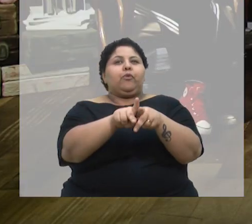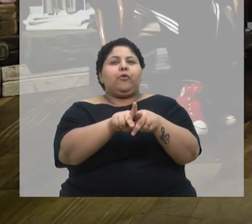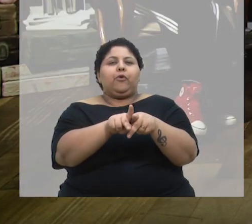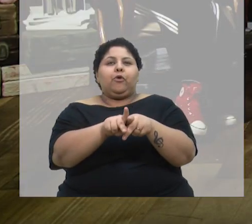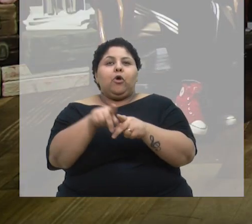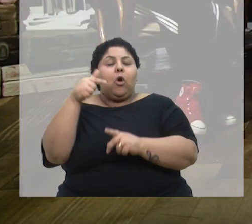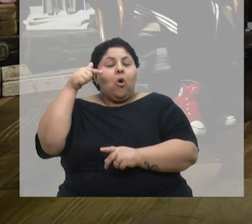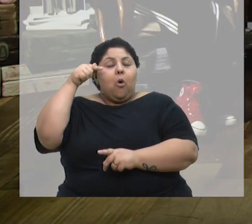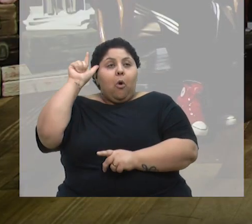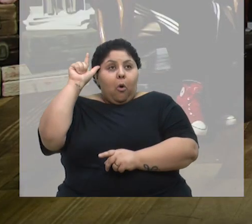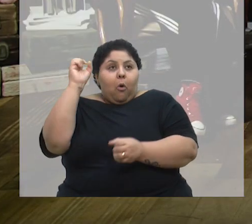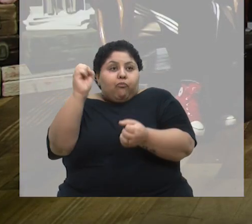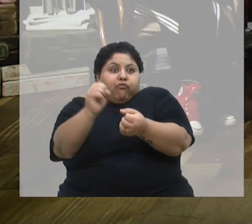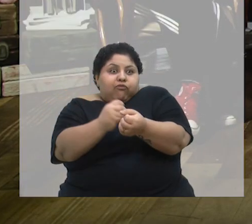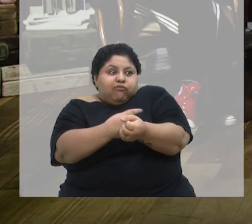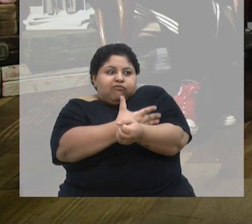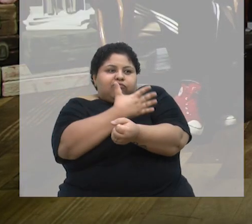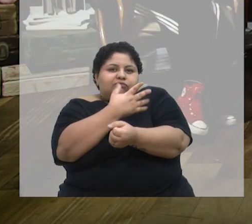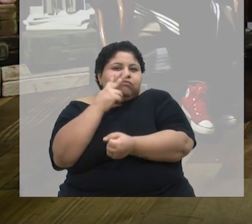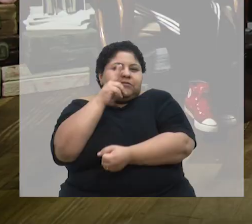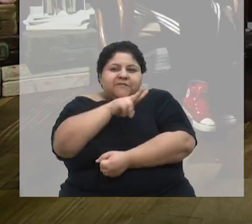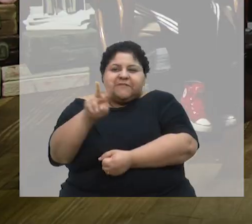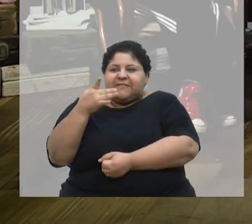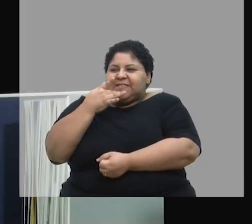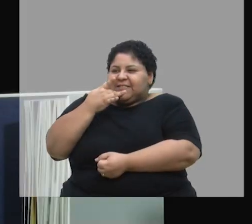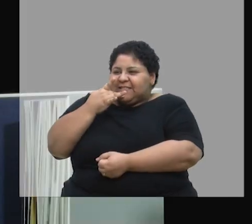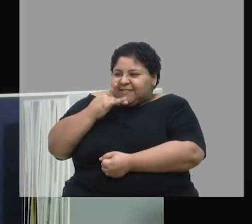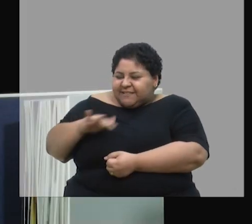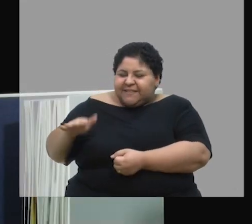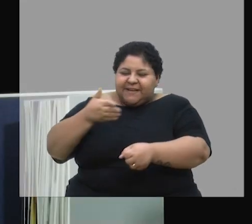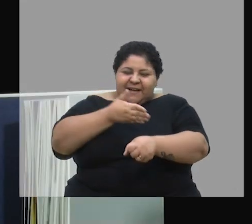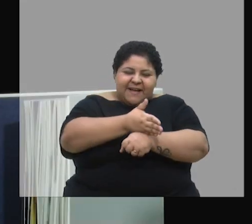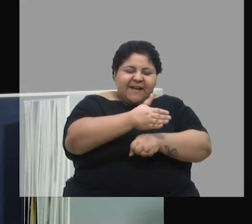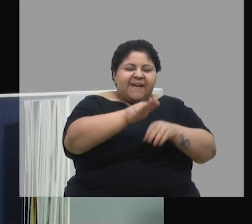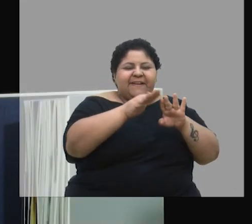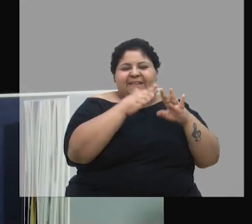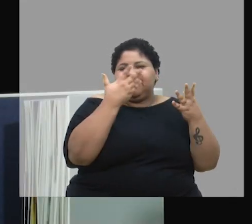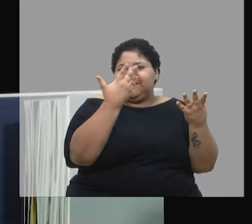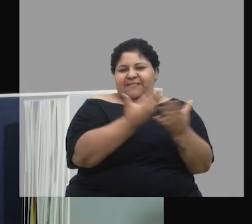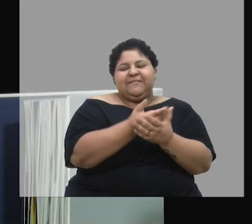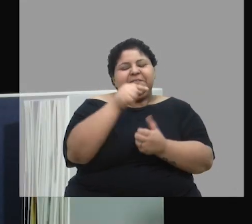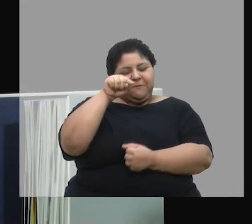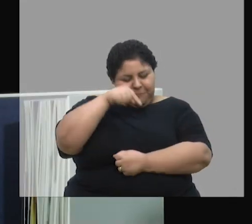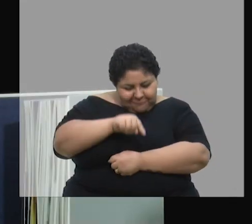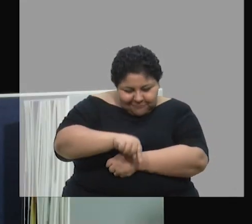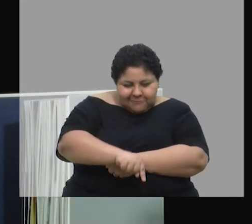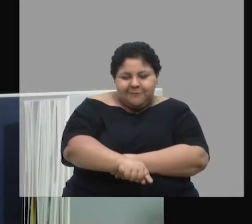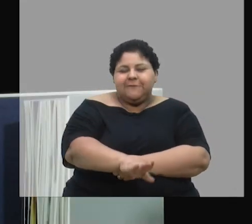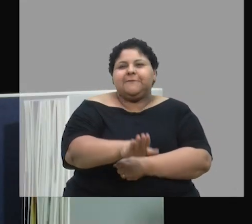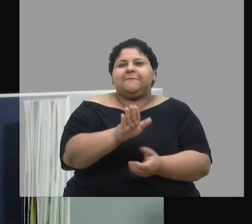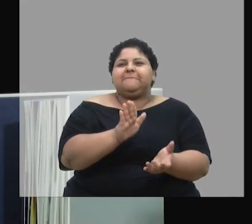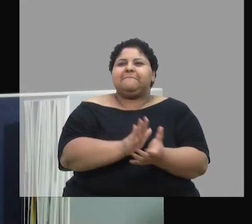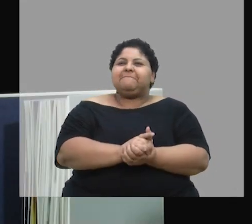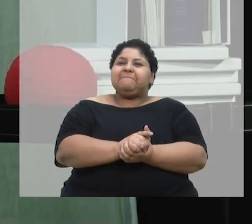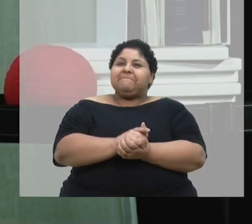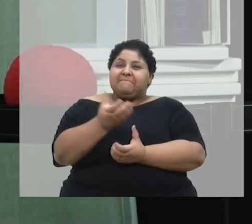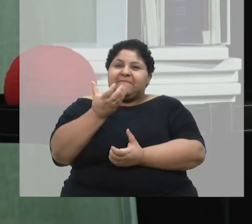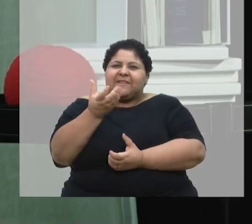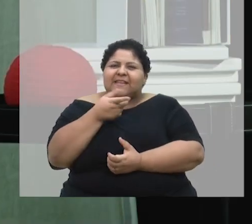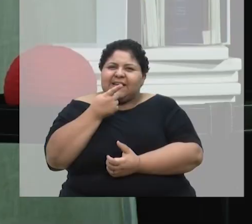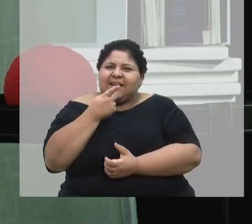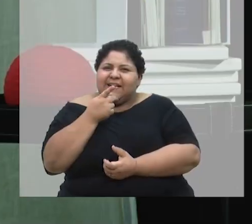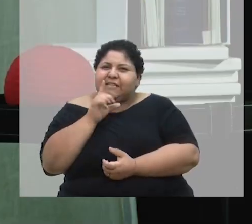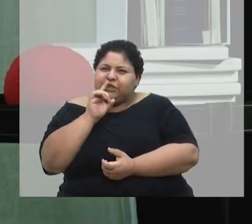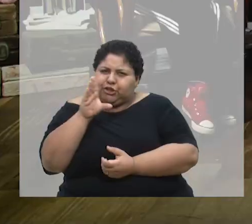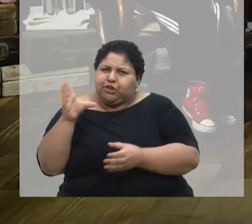dar conta. Mas ontem foi muito emocionante de ver as crianças e a participação das escolas, foi muito, muito, muito intenso.